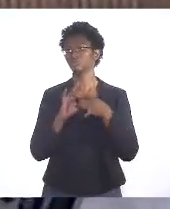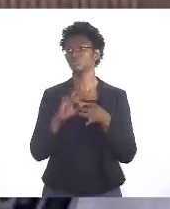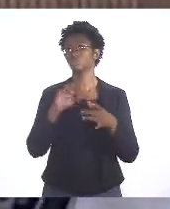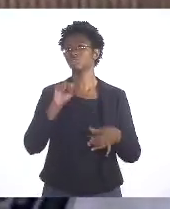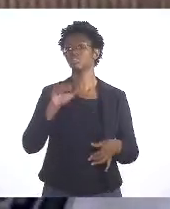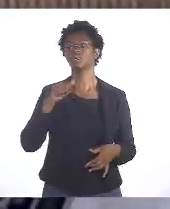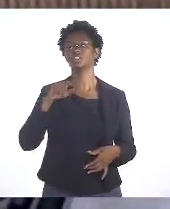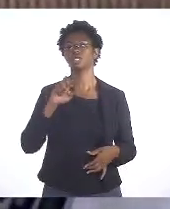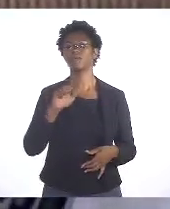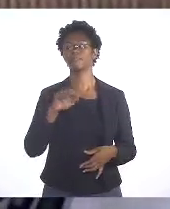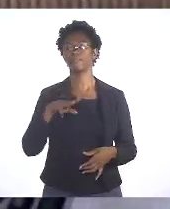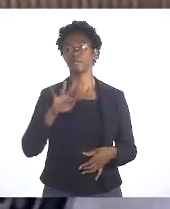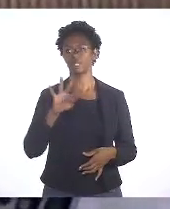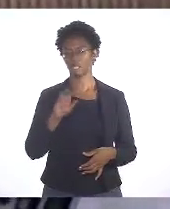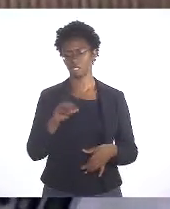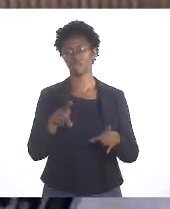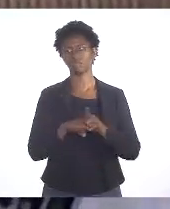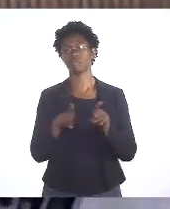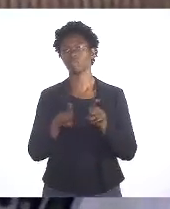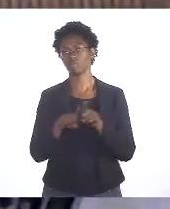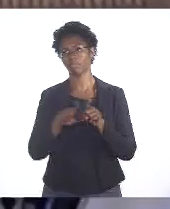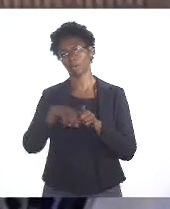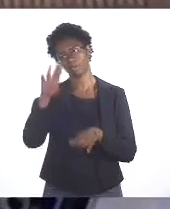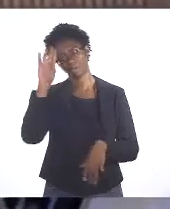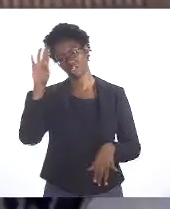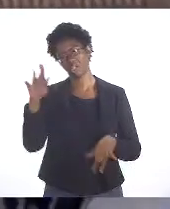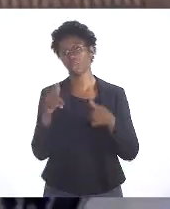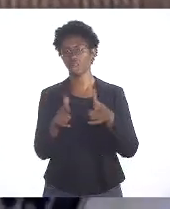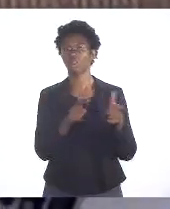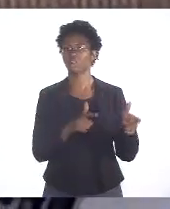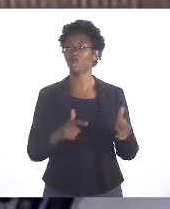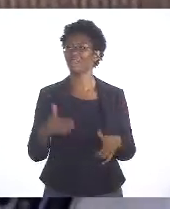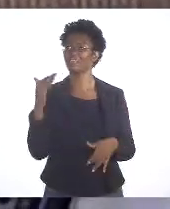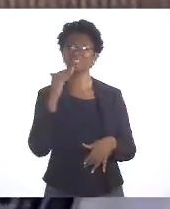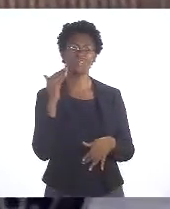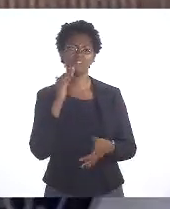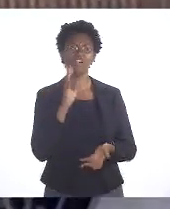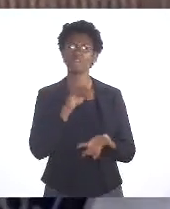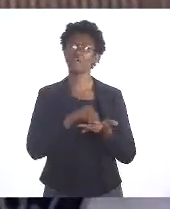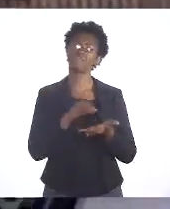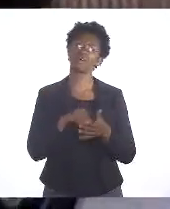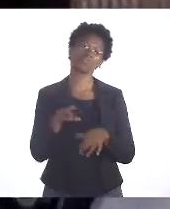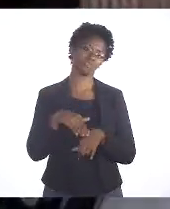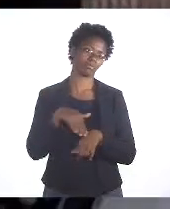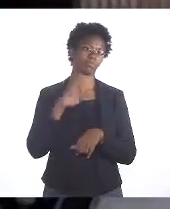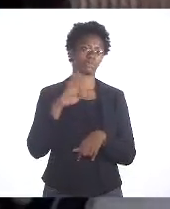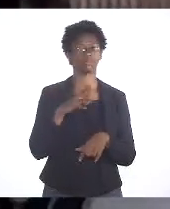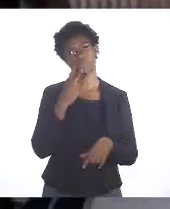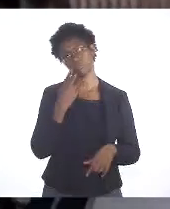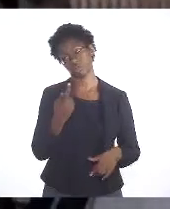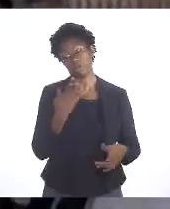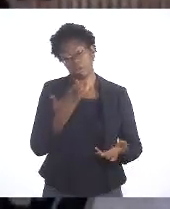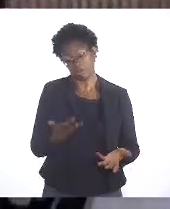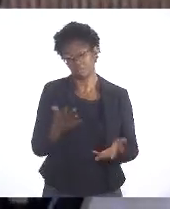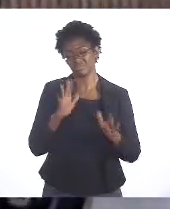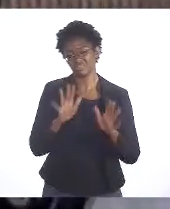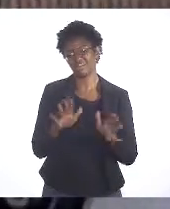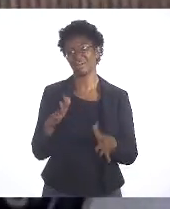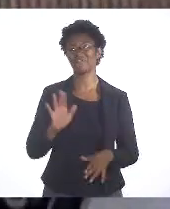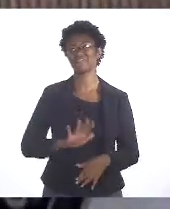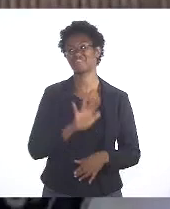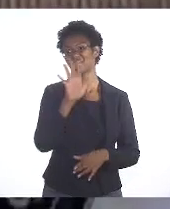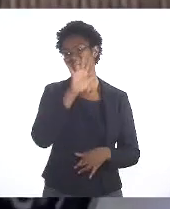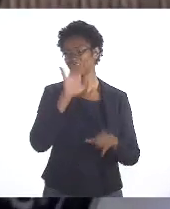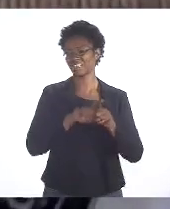saneamento, priorizando, sobretudo, os espaços onde o déficit é maior, já dito aqui nas favelas e periferias, para que a